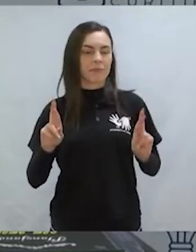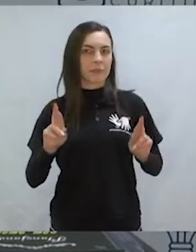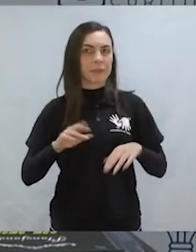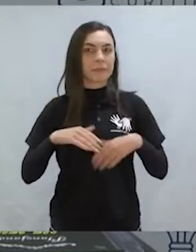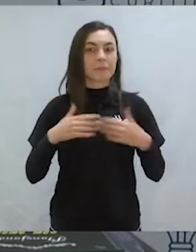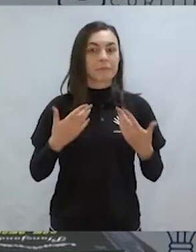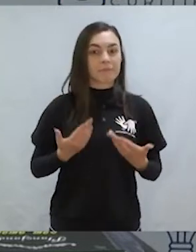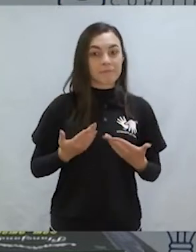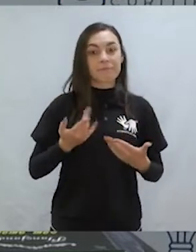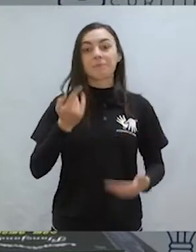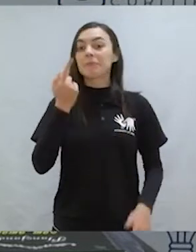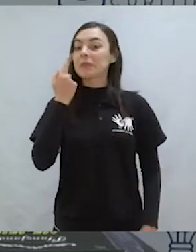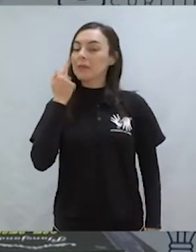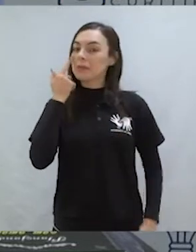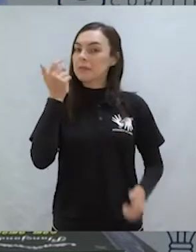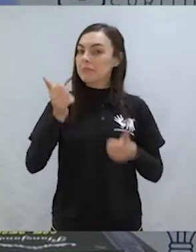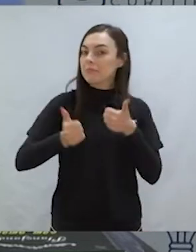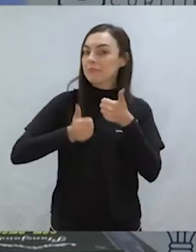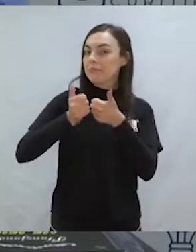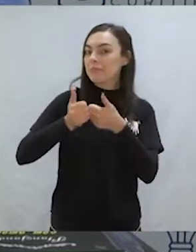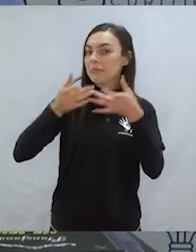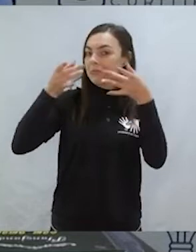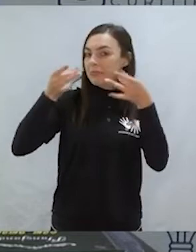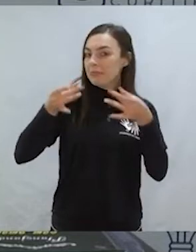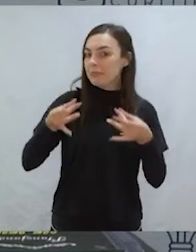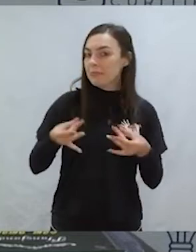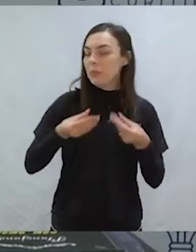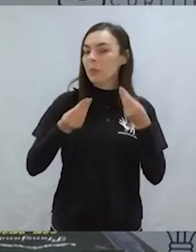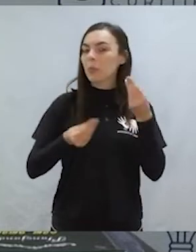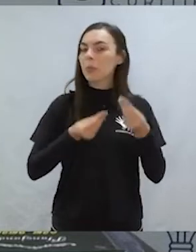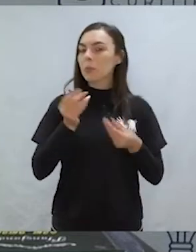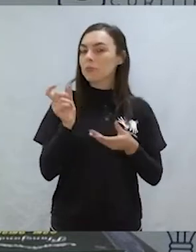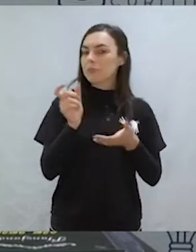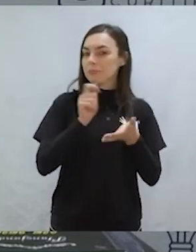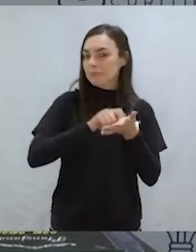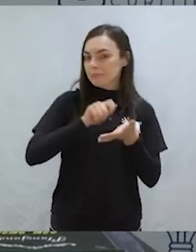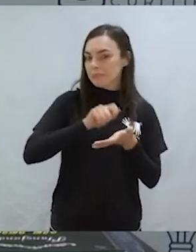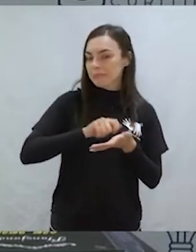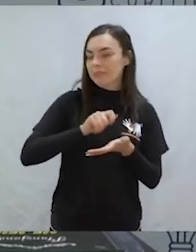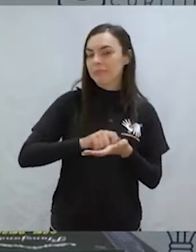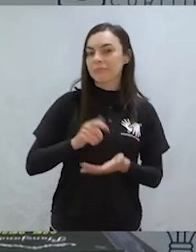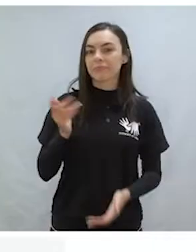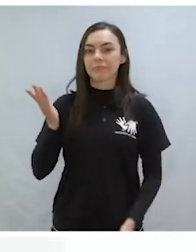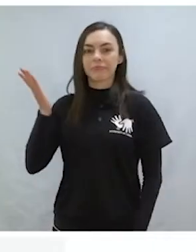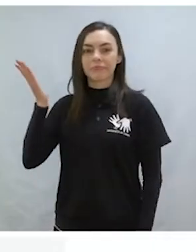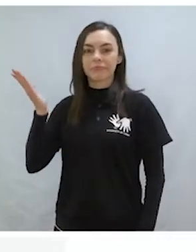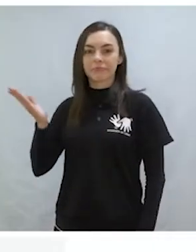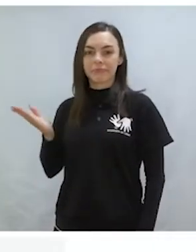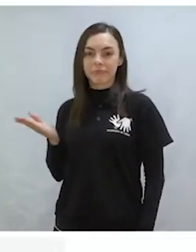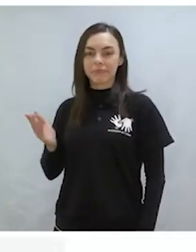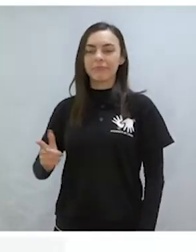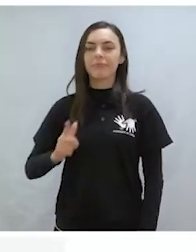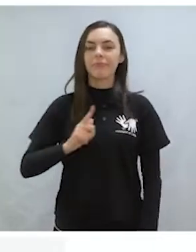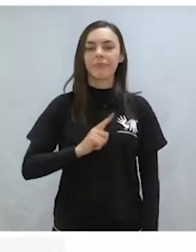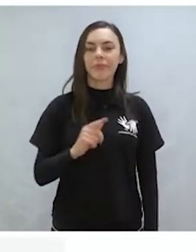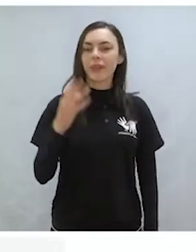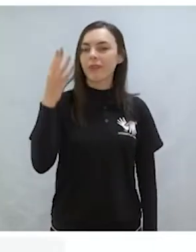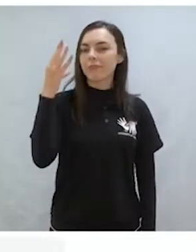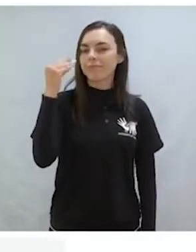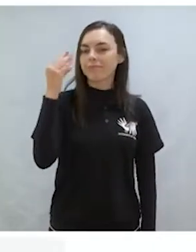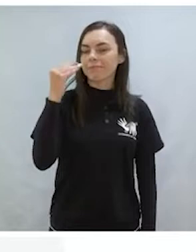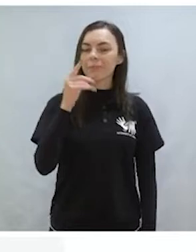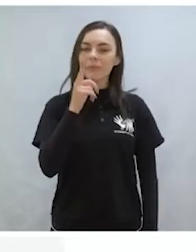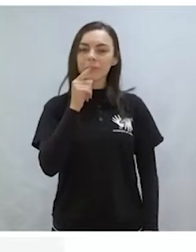amar. Vamos ver de perto como se escreve essas palavrinhas? Olhem lá, nós temos